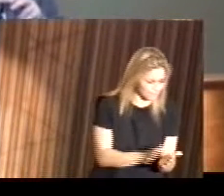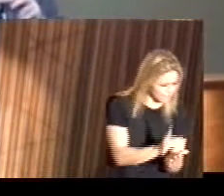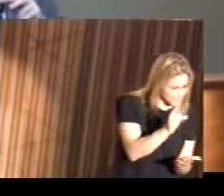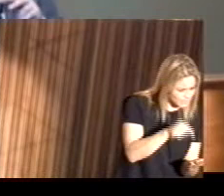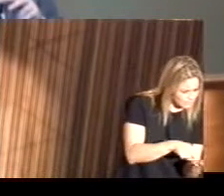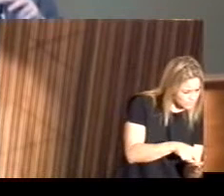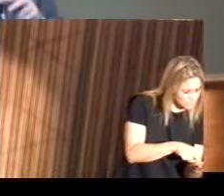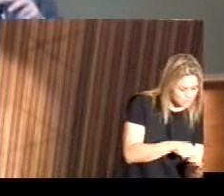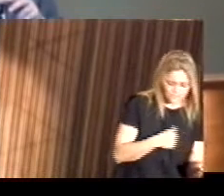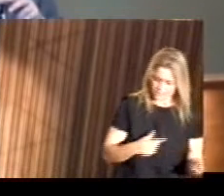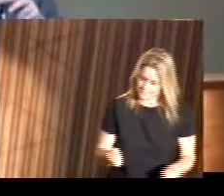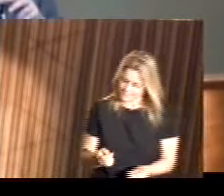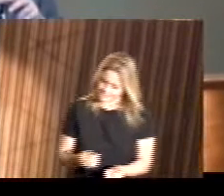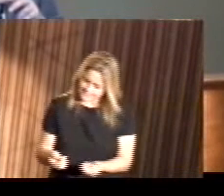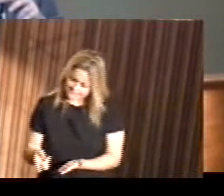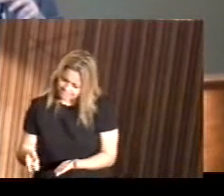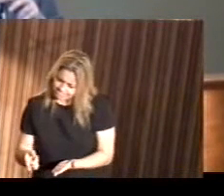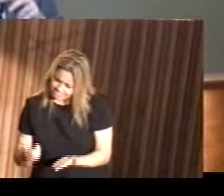aquele período.